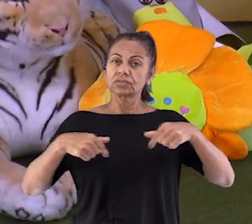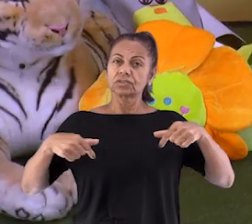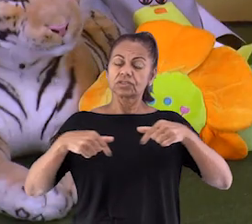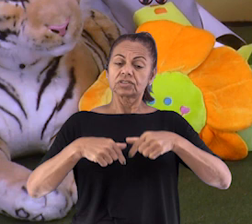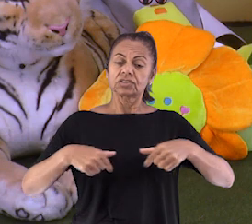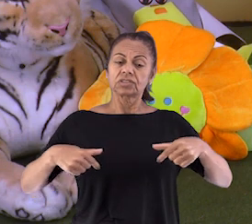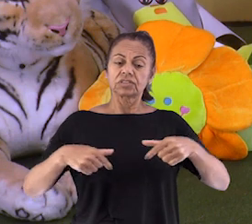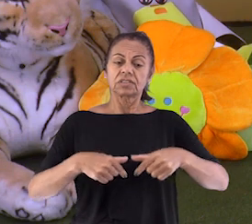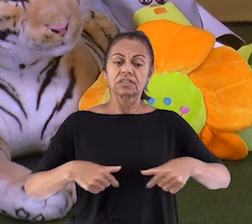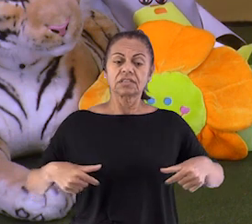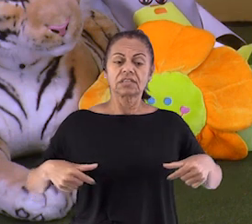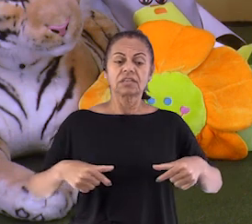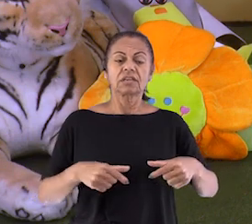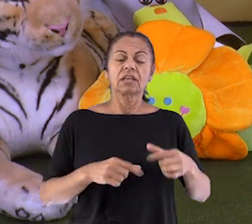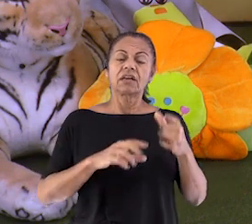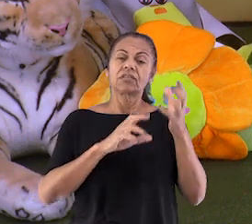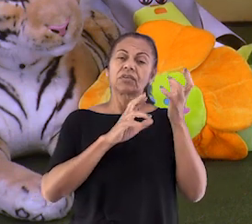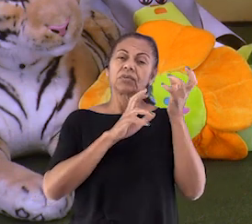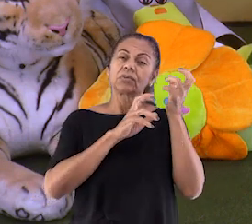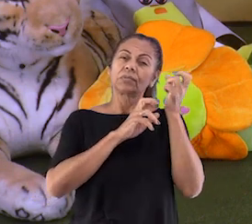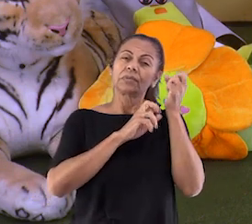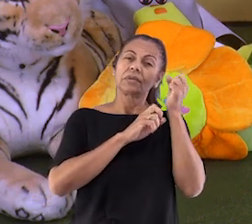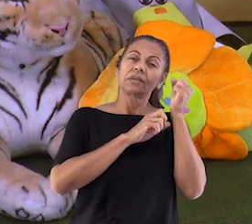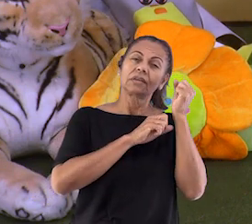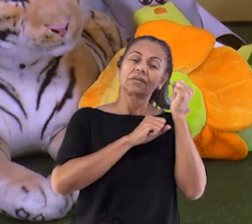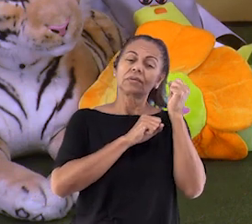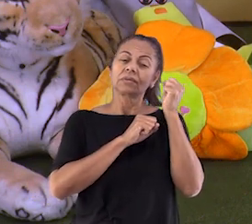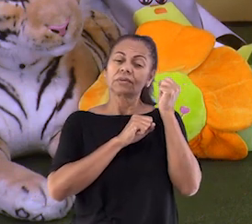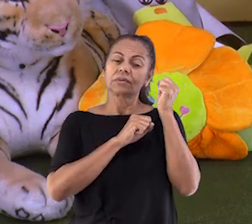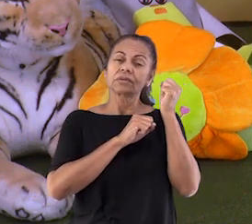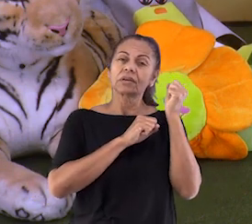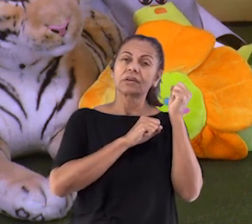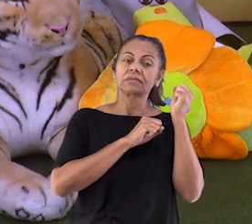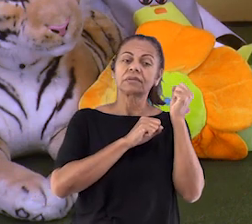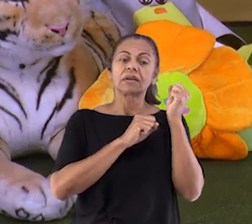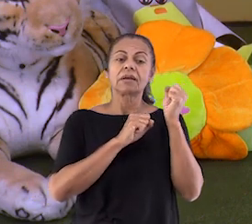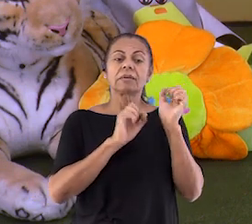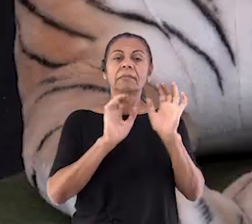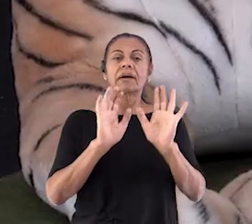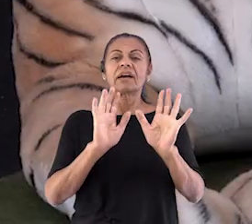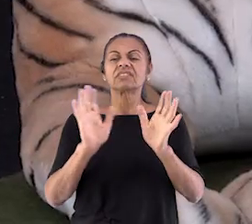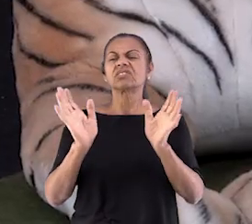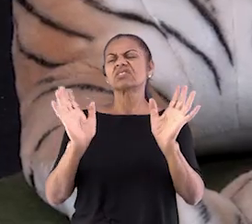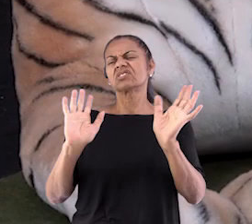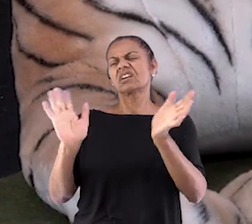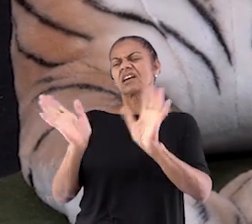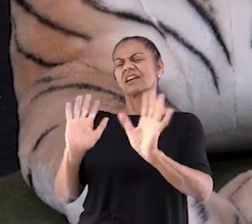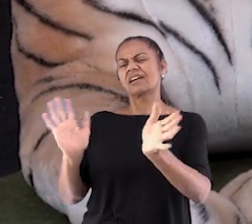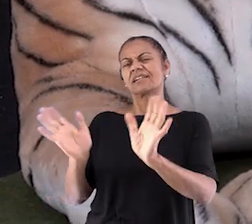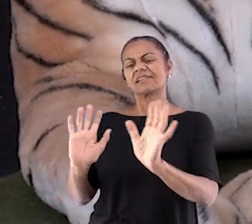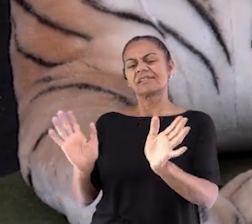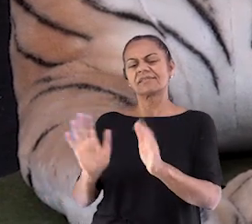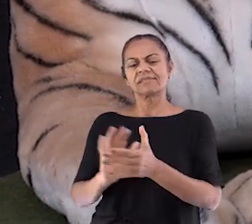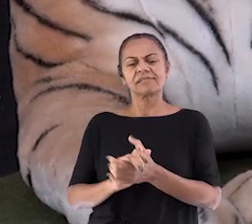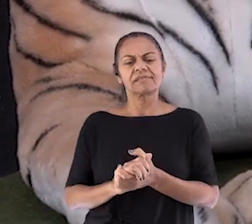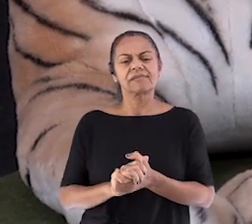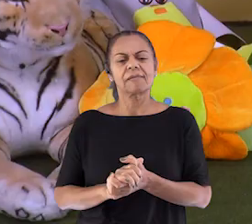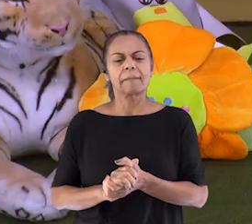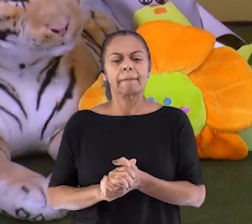tigre, que estava correndo já atrás de uma caça. Tchau,